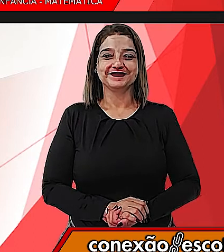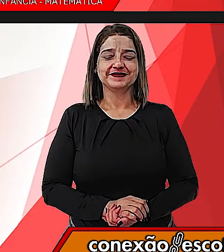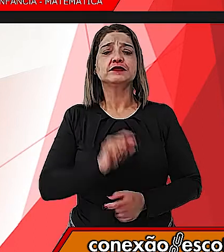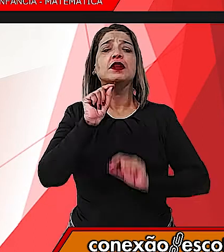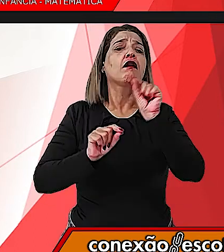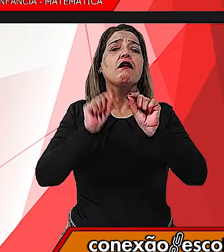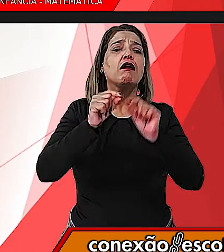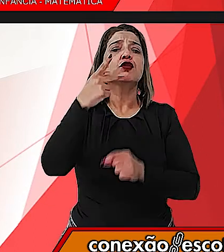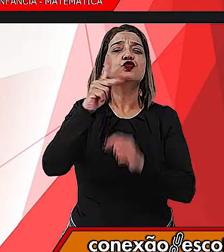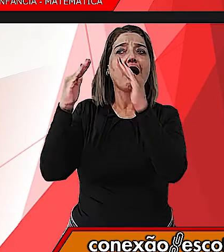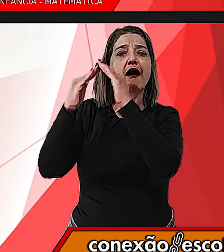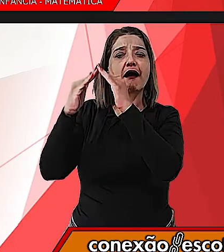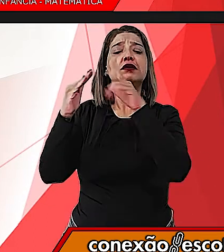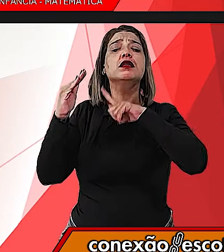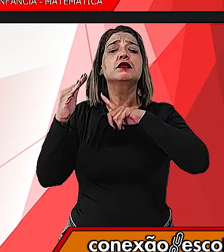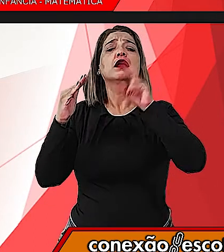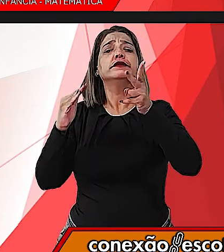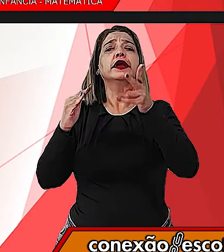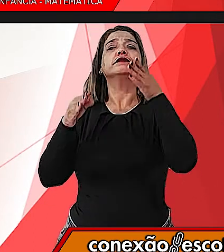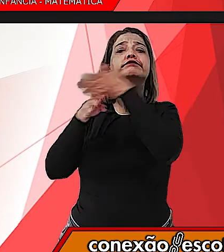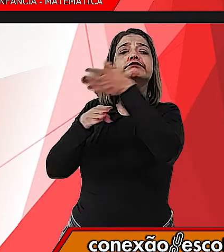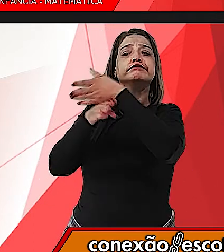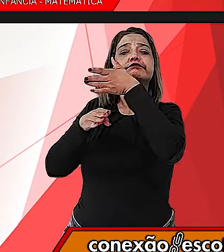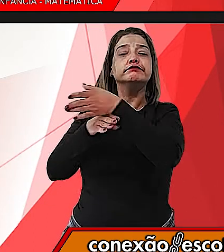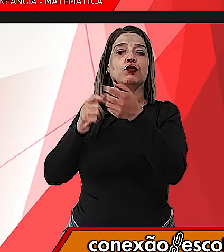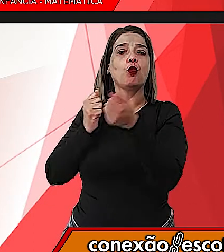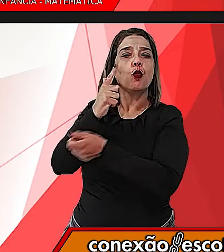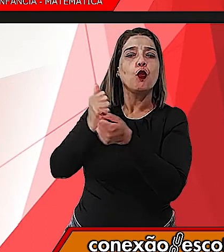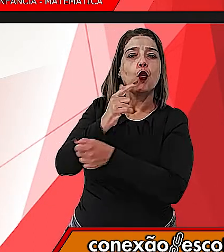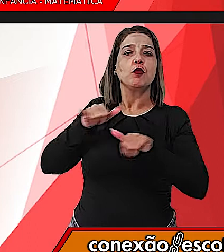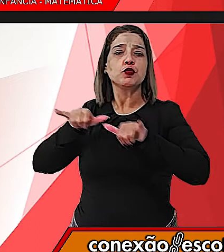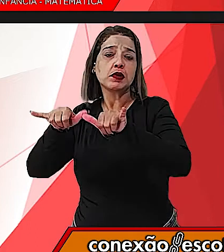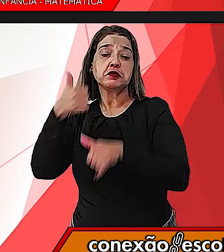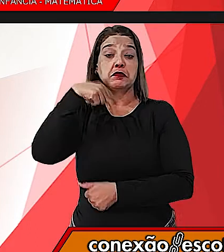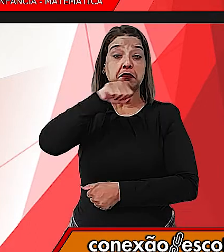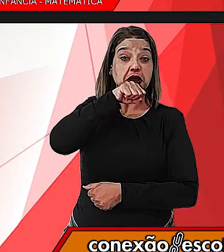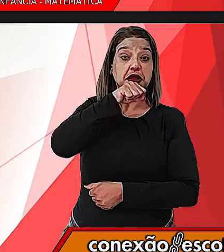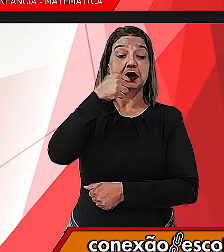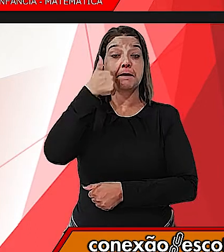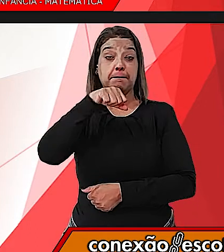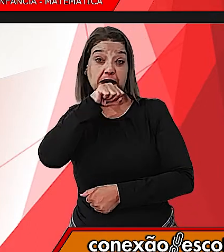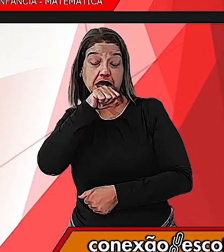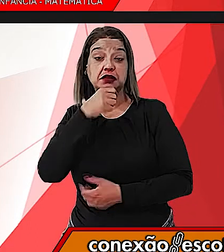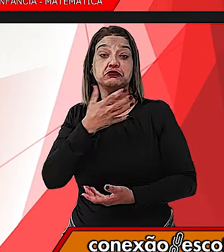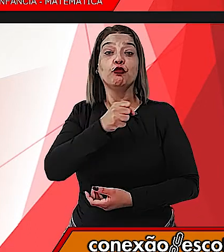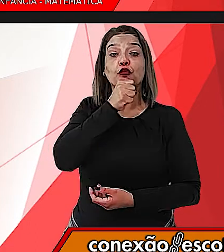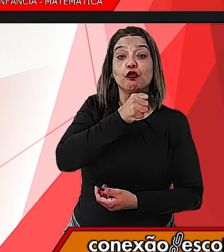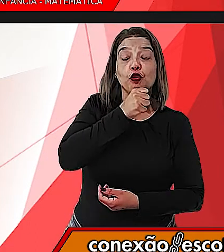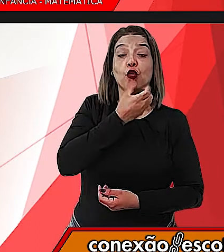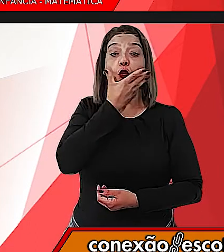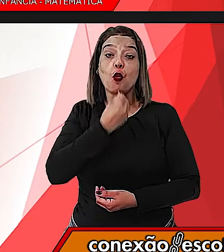Quem na sua casa costuma fazer compras no supermercado? O papai, a mamãe, o vovô, a vovó,